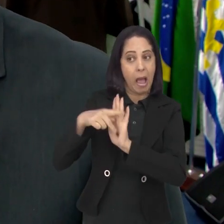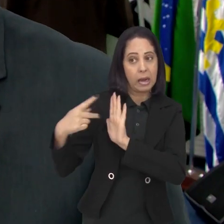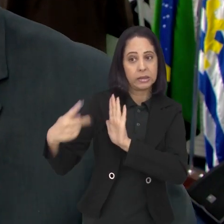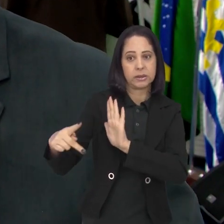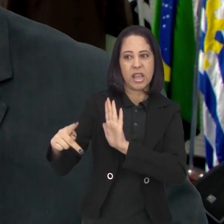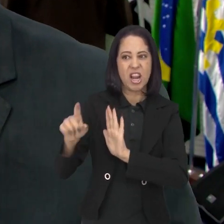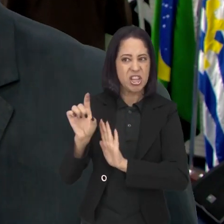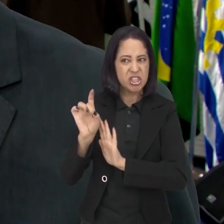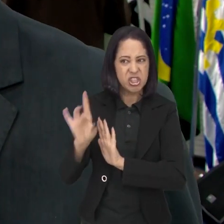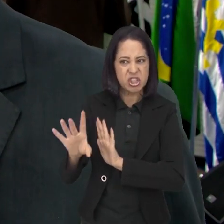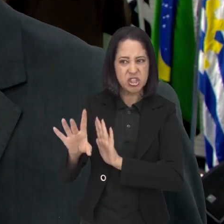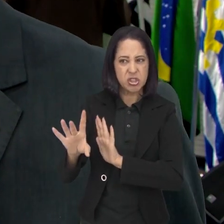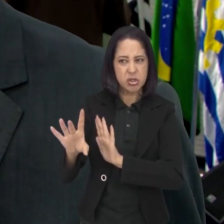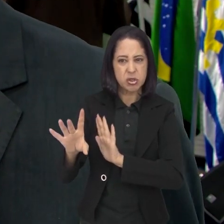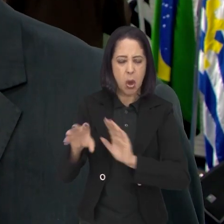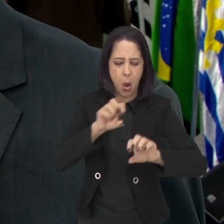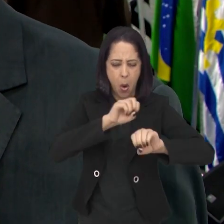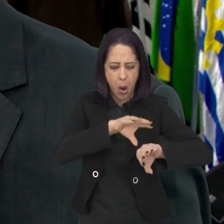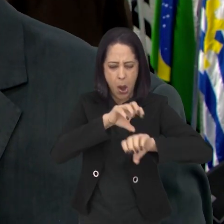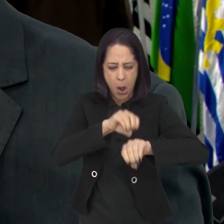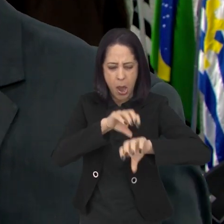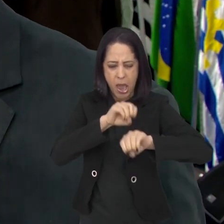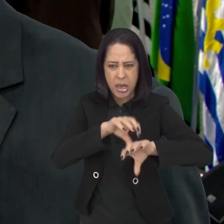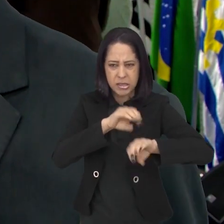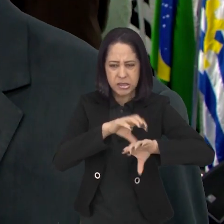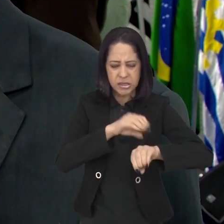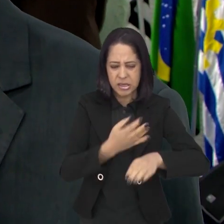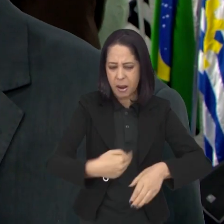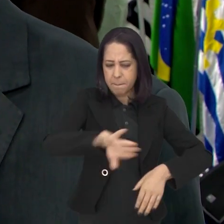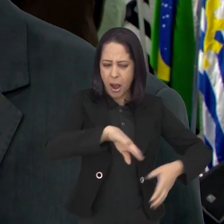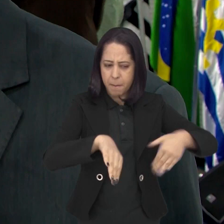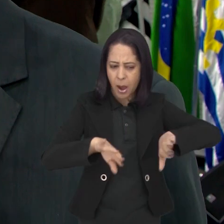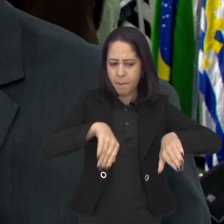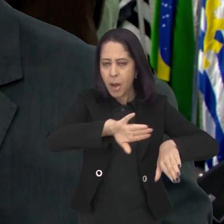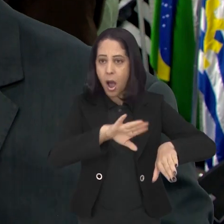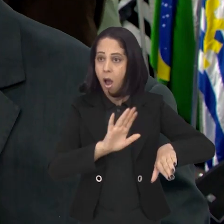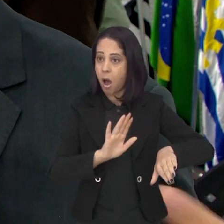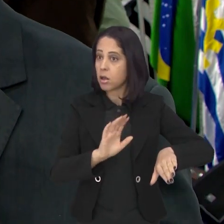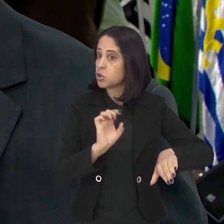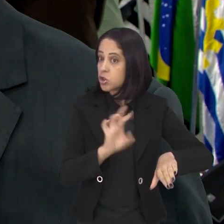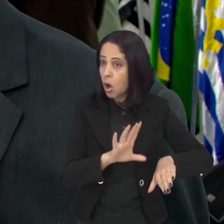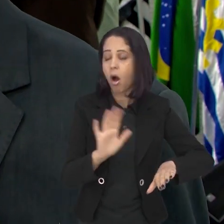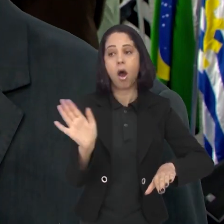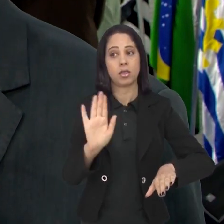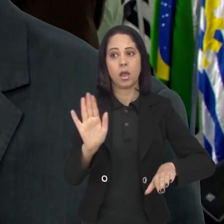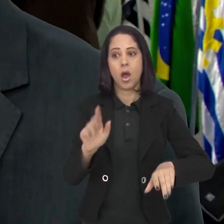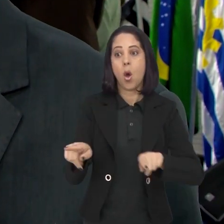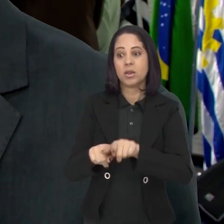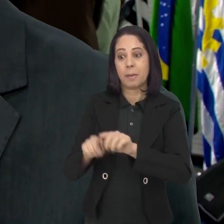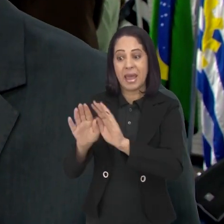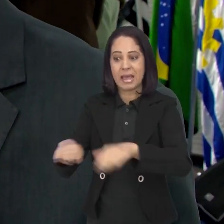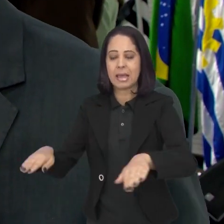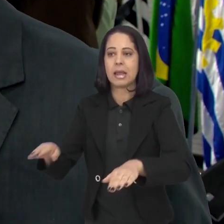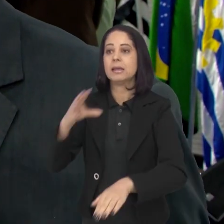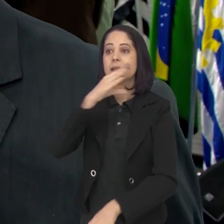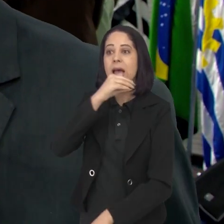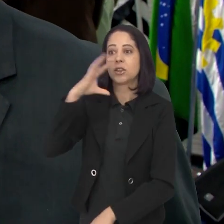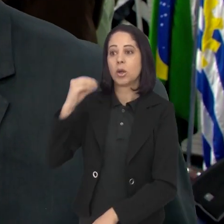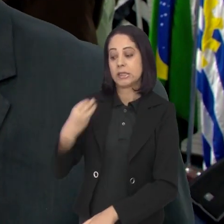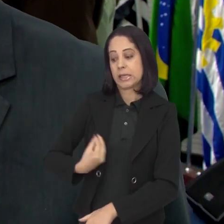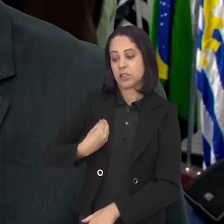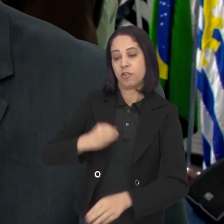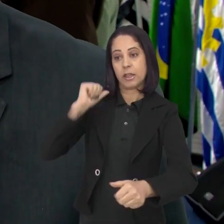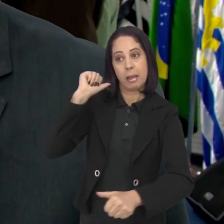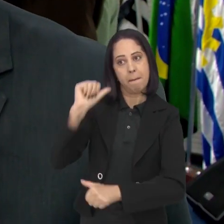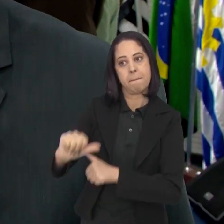dele não fica só dentro dos tatames. Através do karatê ele tem alcançado vidas, várias